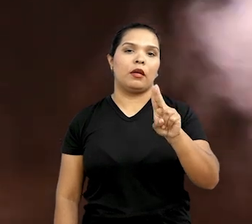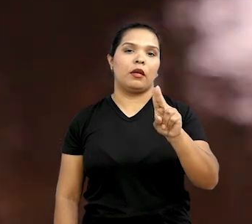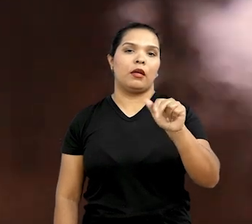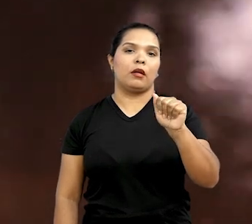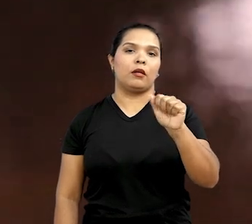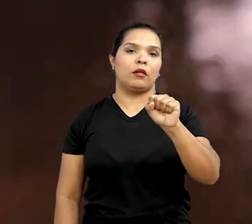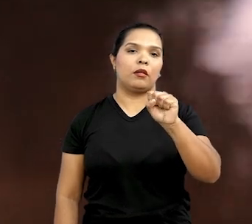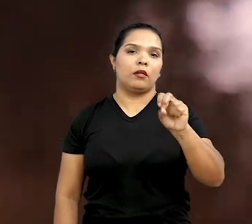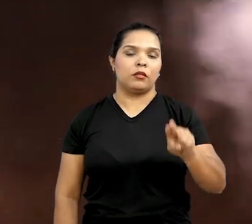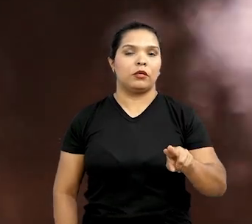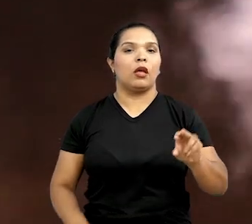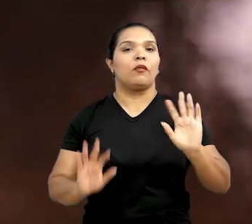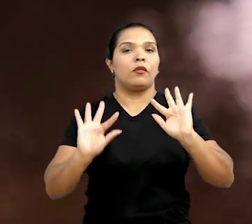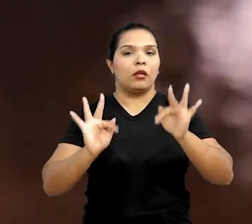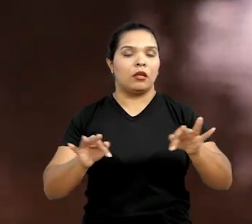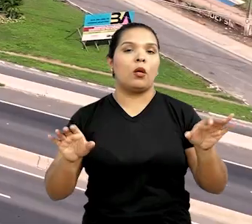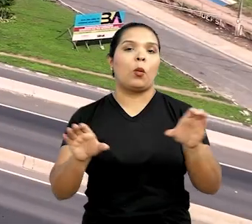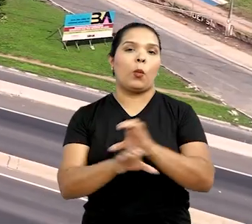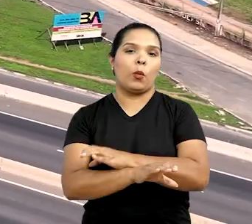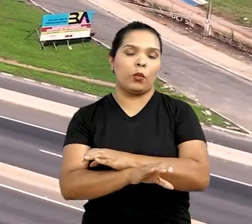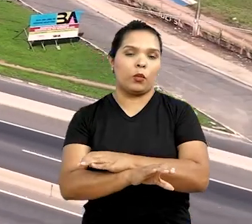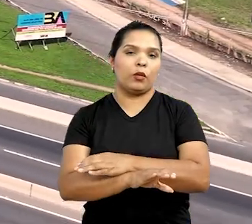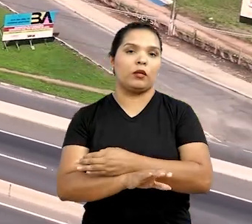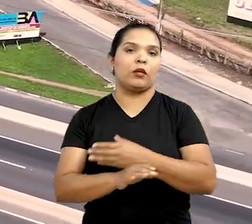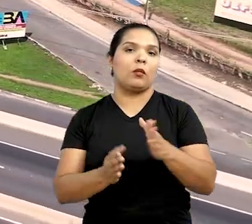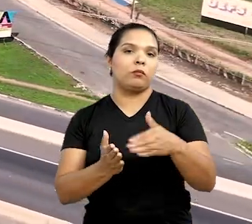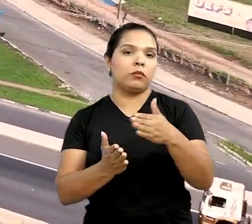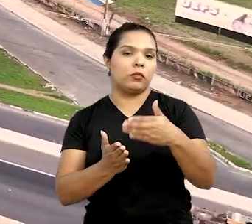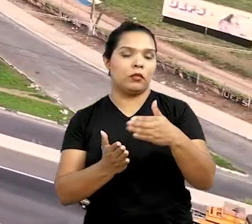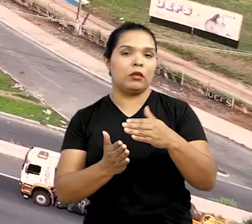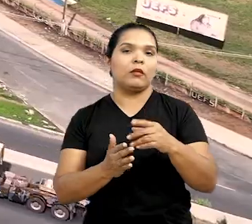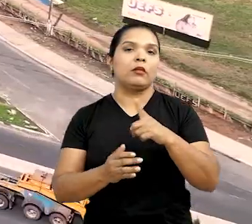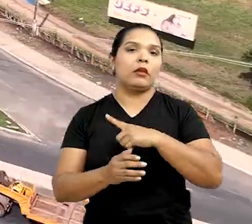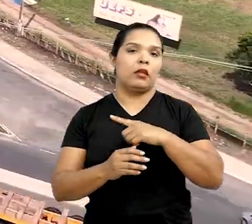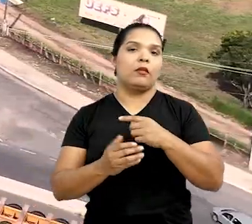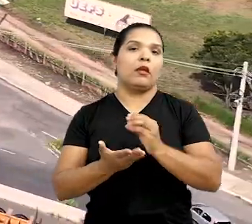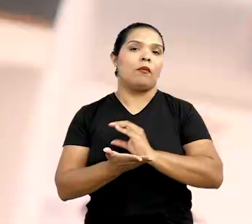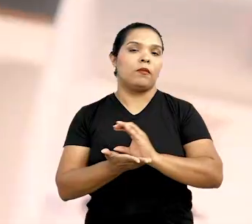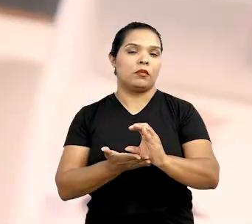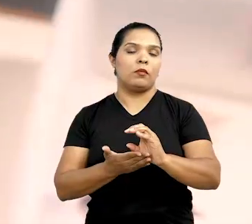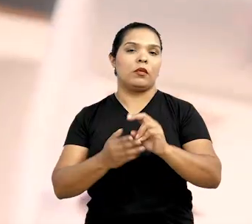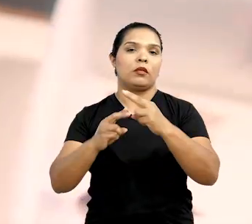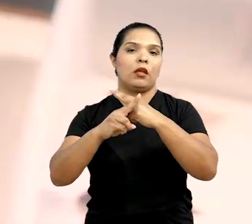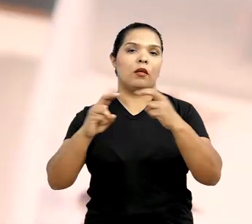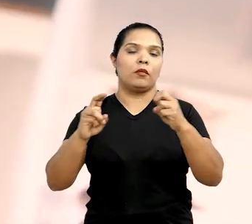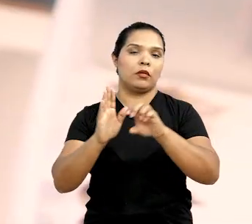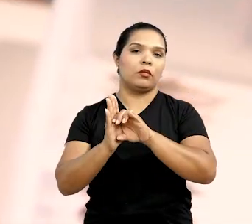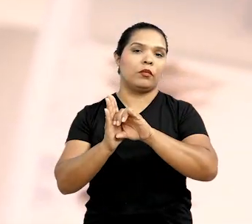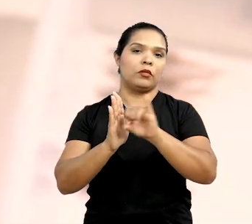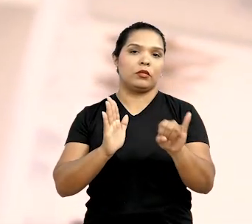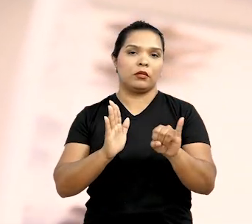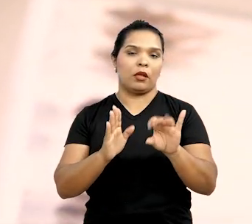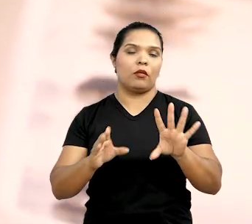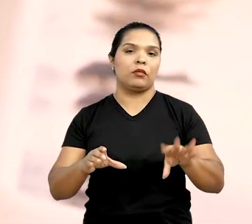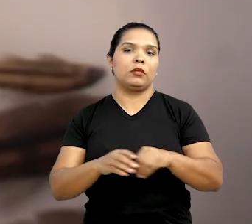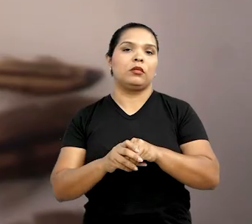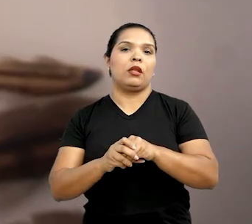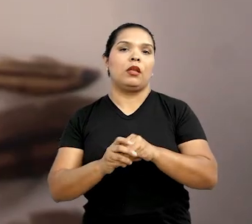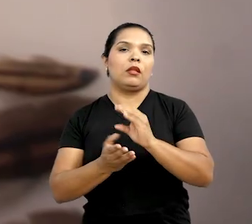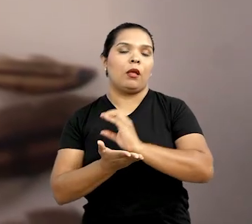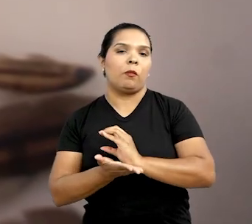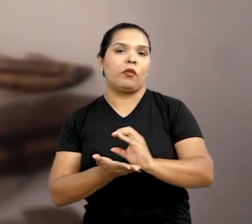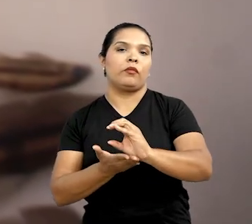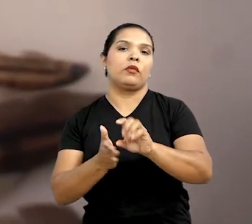que o estudo seja concluído até o final do ano. O inventário contou com financiamento da UFES por meio de edital do Programa Interno de